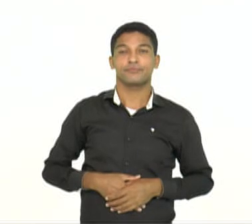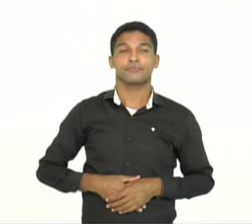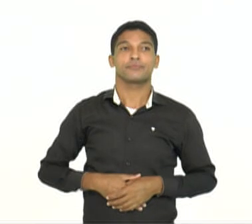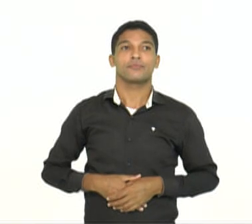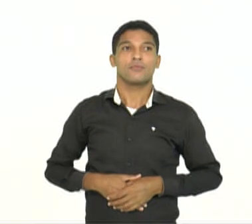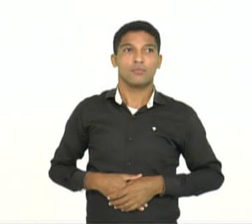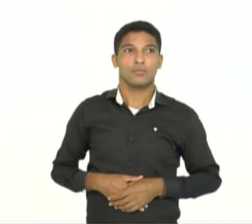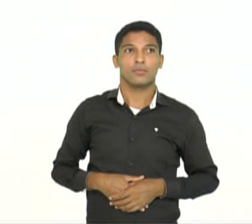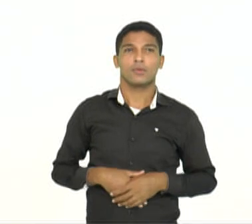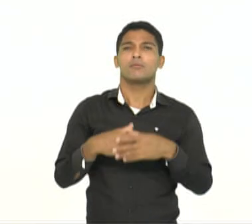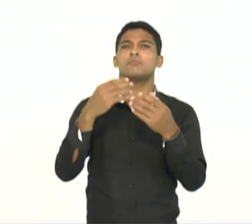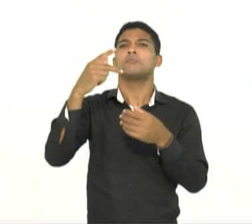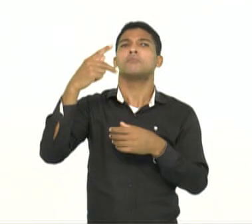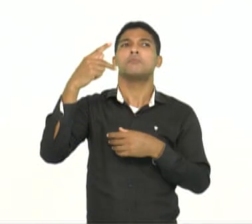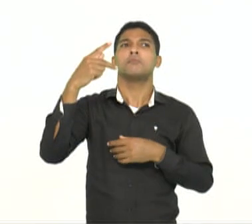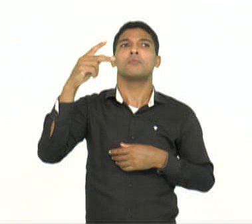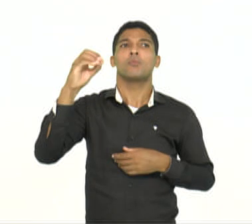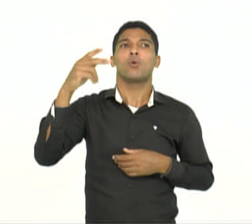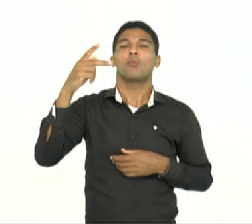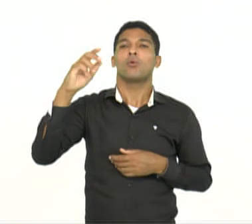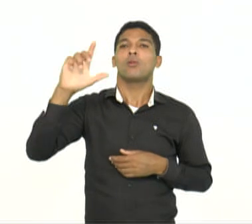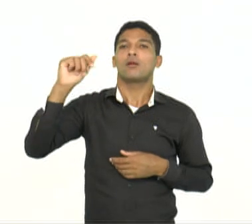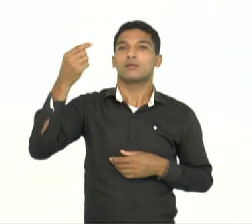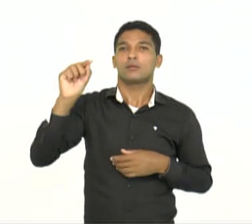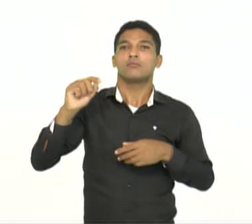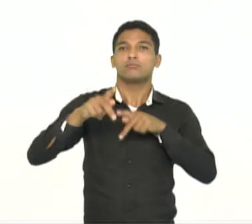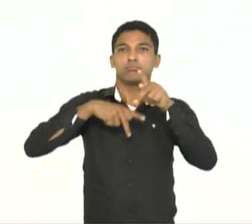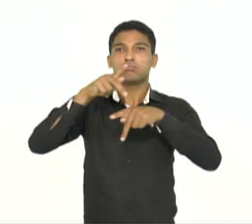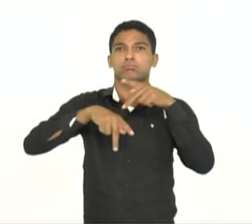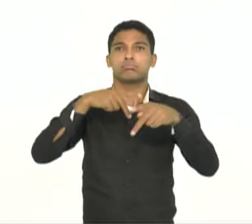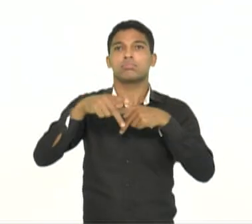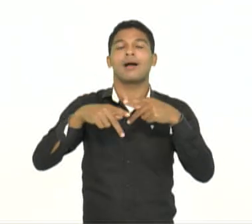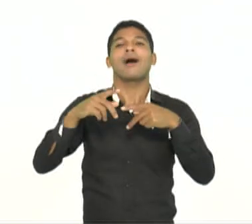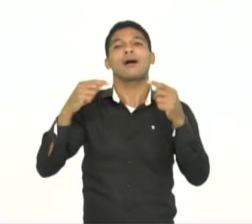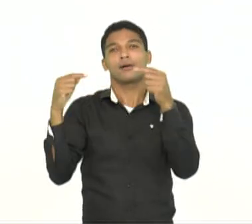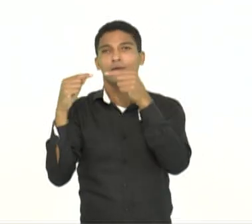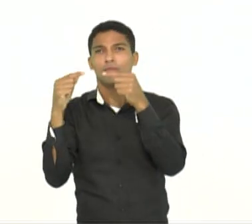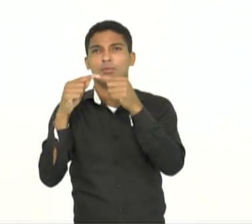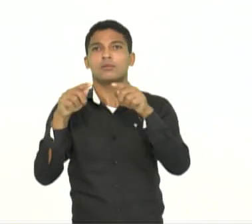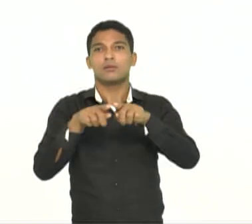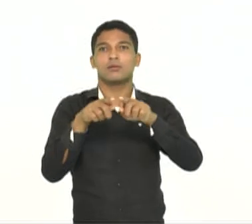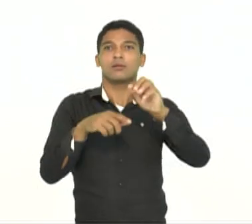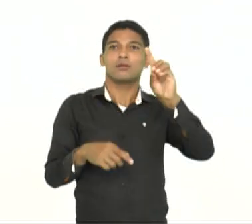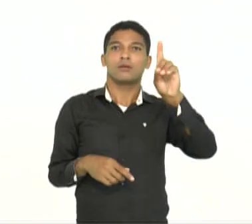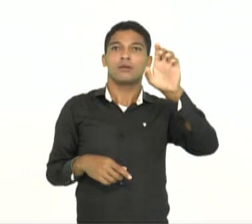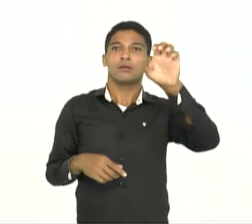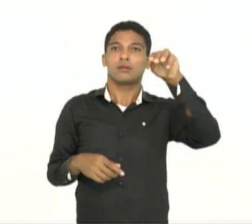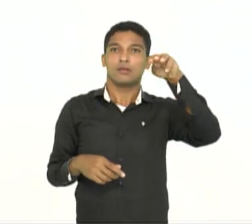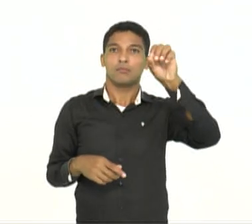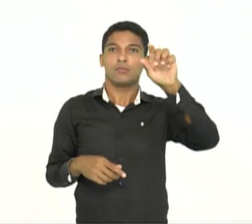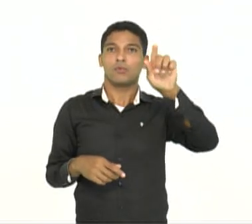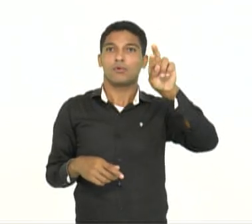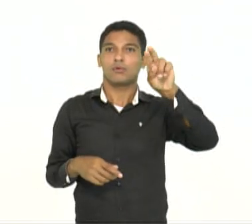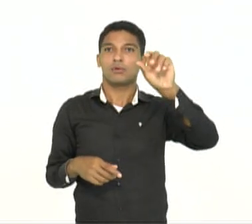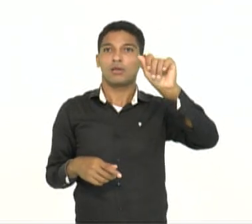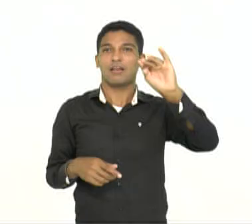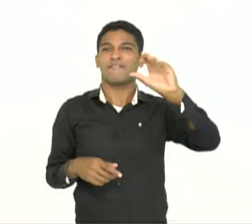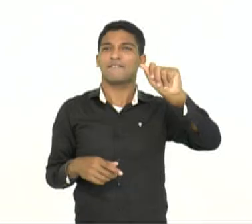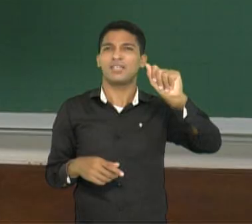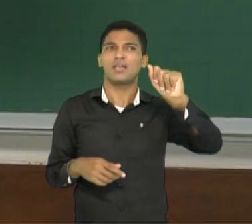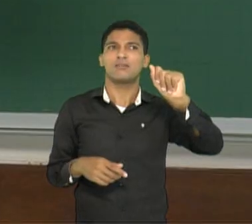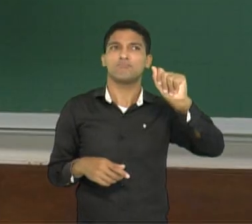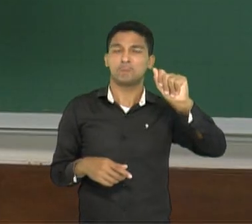Quando eu estudo população, eu falo do quê? Demografia. A demografia é